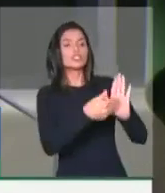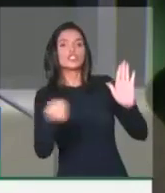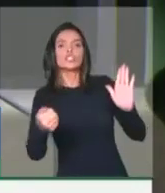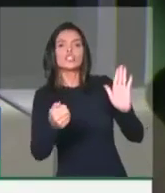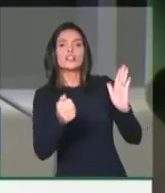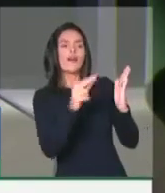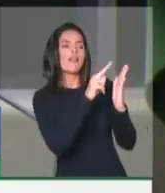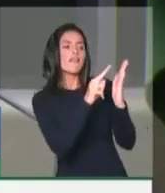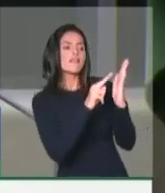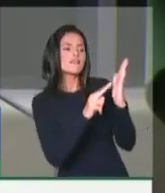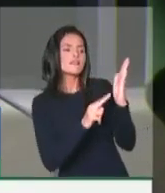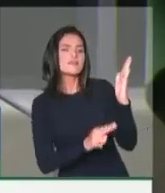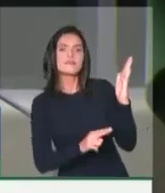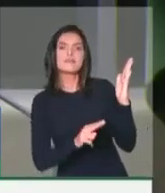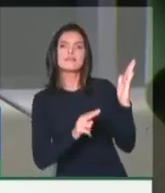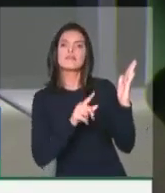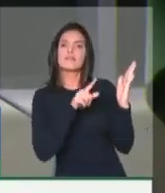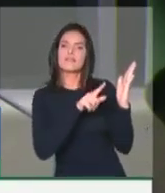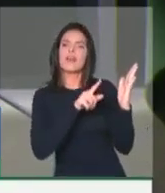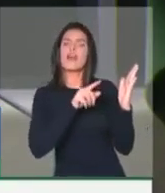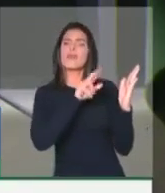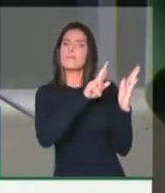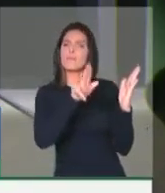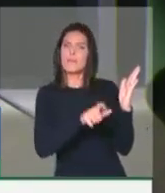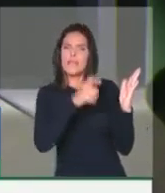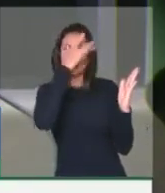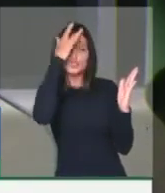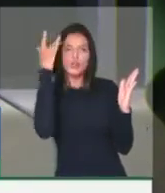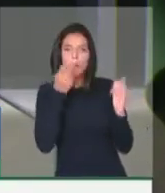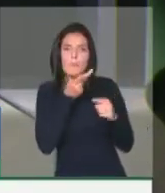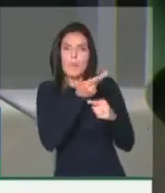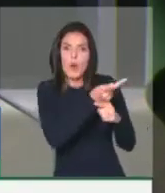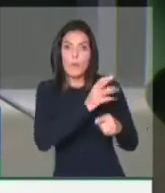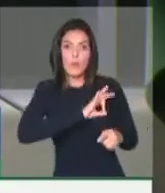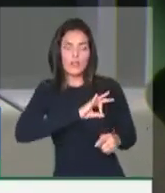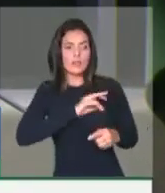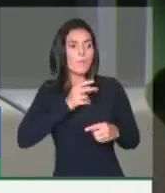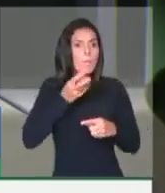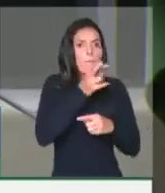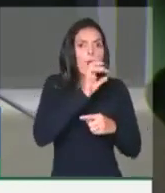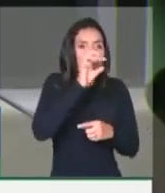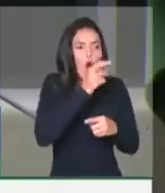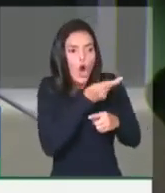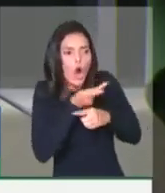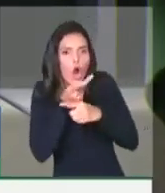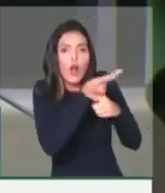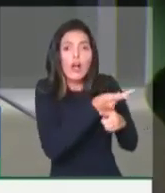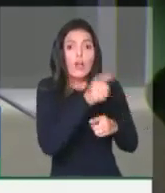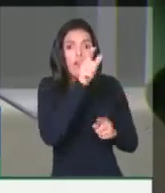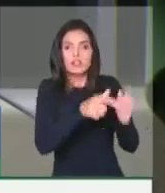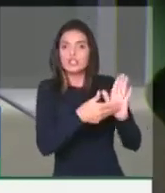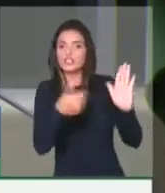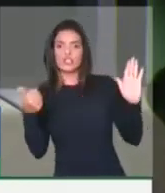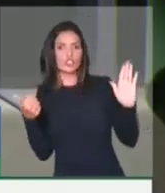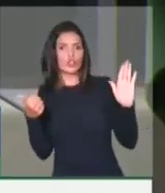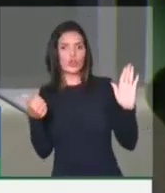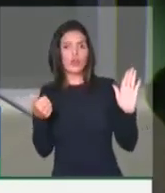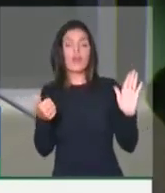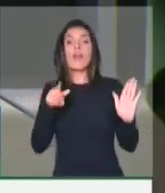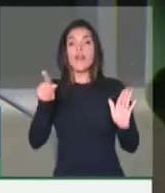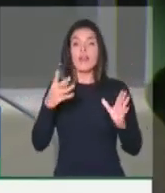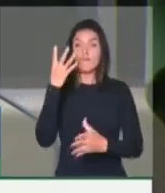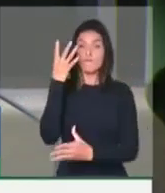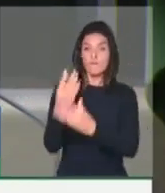procurados aquele responsável por quase uma centena de mortes no Rio de Janeiro, foragido na Bahia e morto de